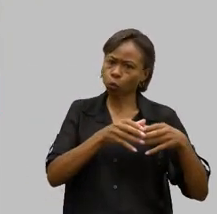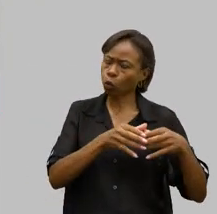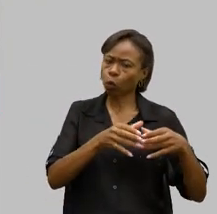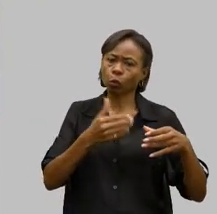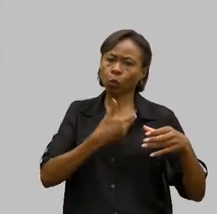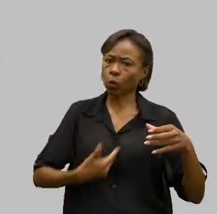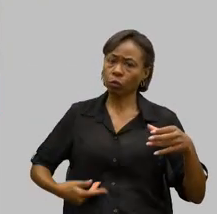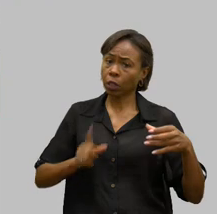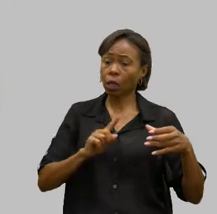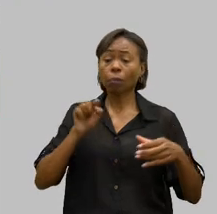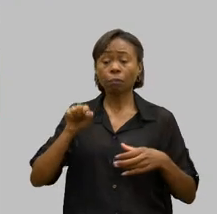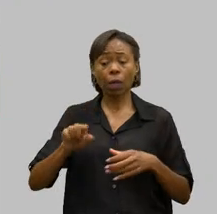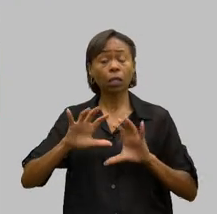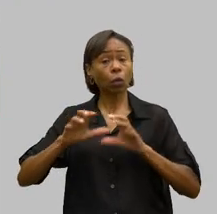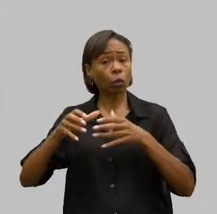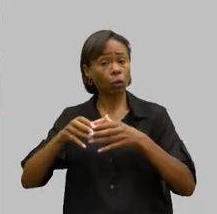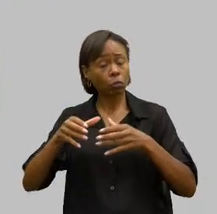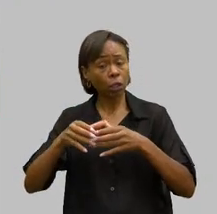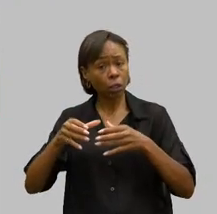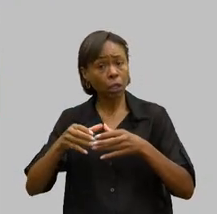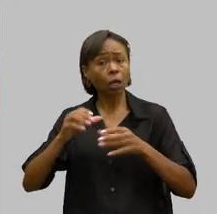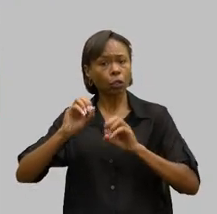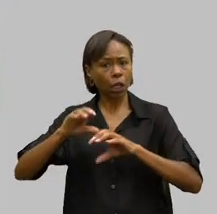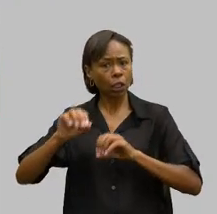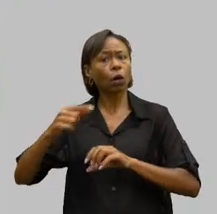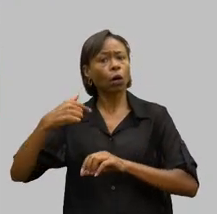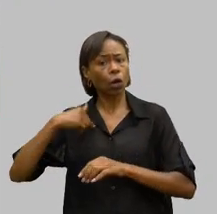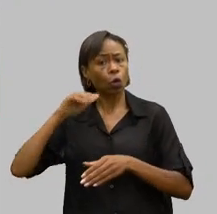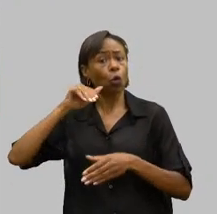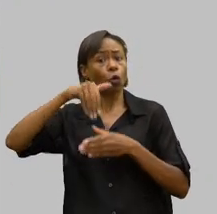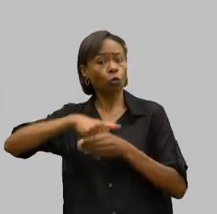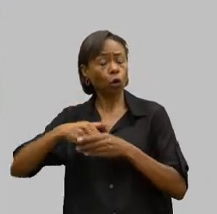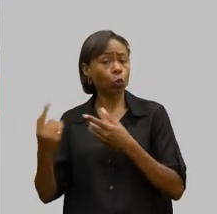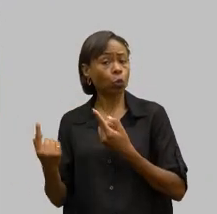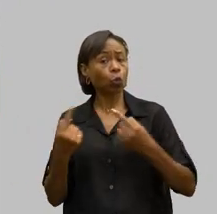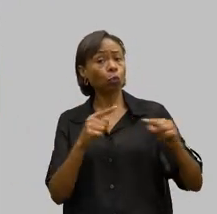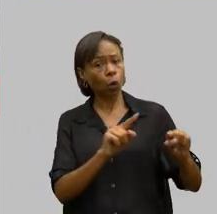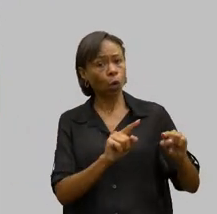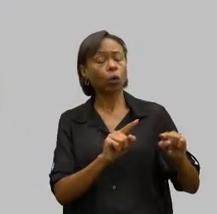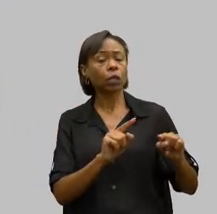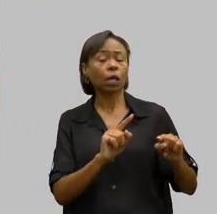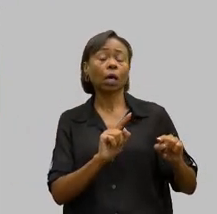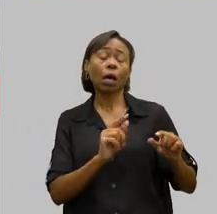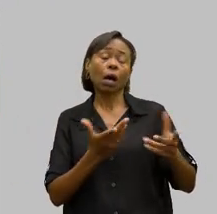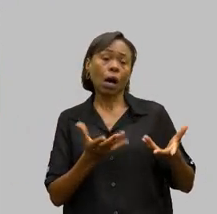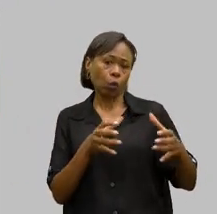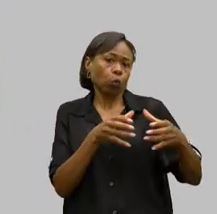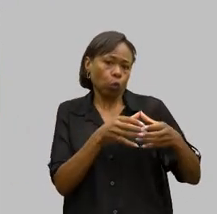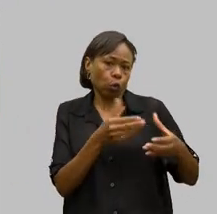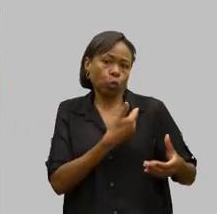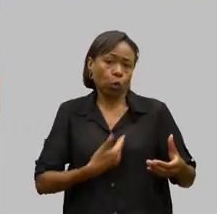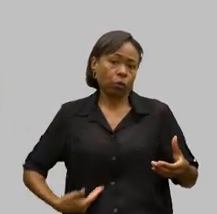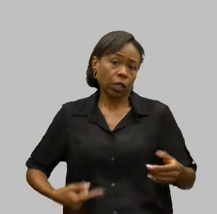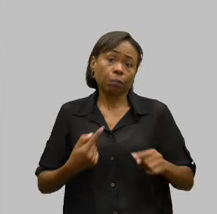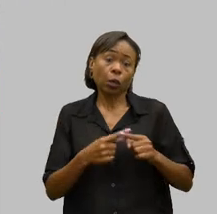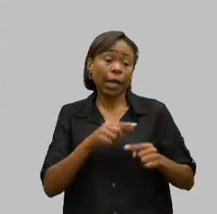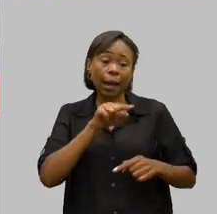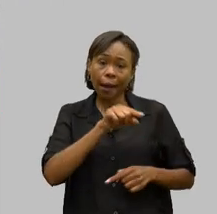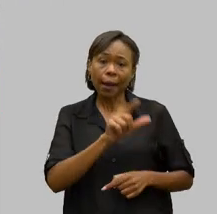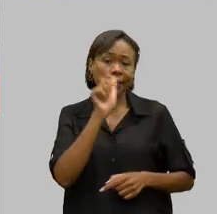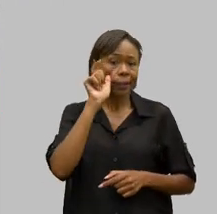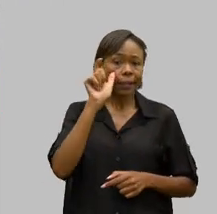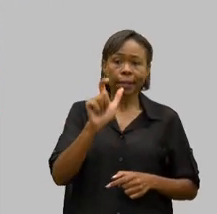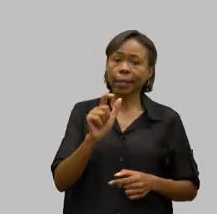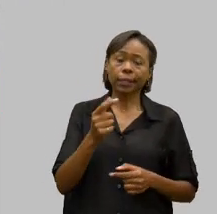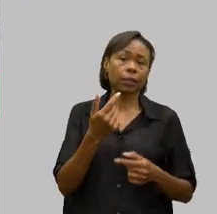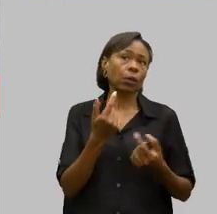comissão de educação, com muita frequência, voto contra o interesse do governo por entender que eu estou votando com o interesse dos trabalhadores, com o interesse dos